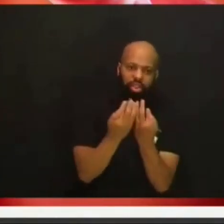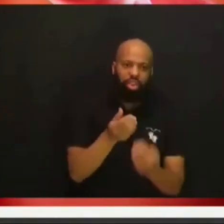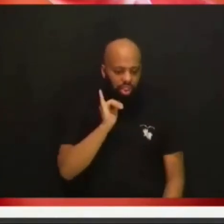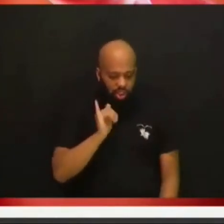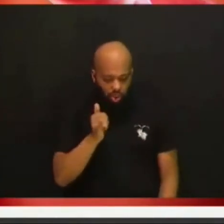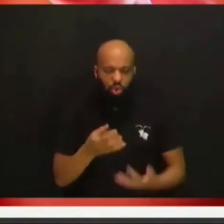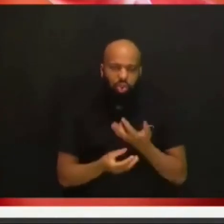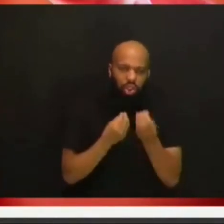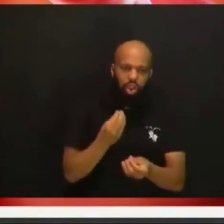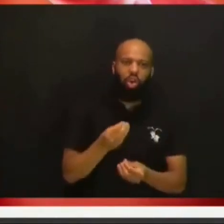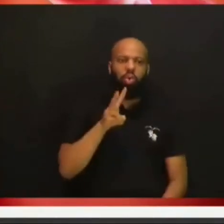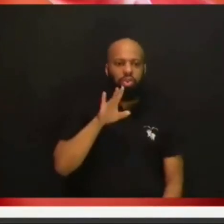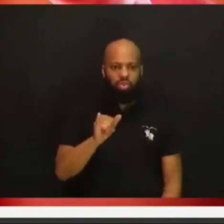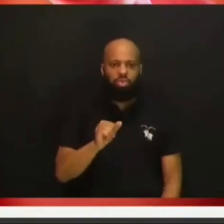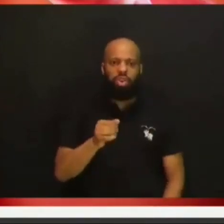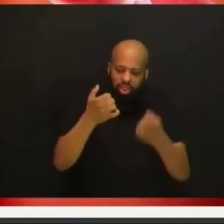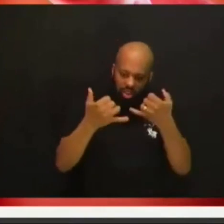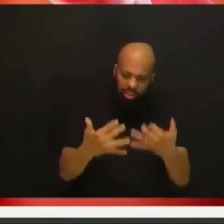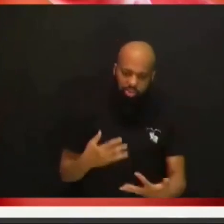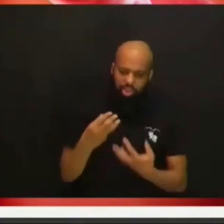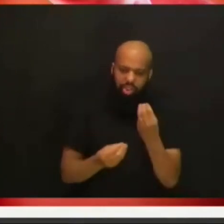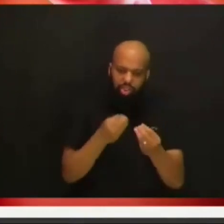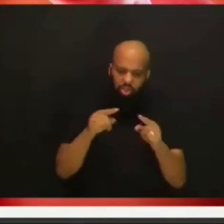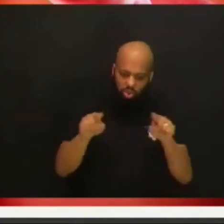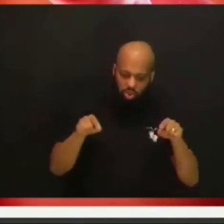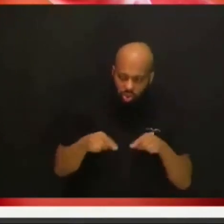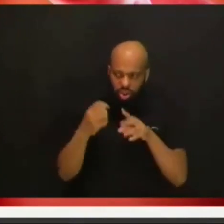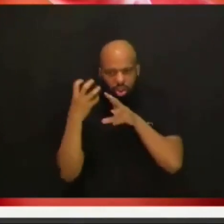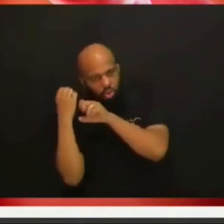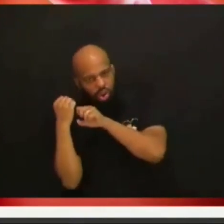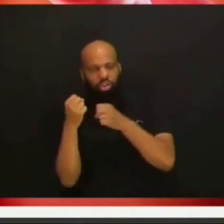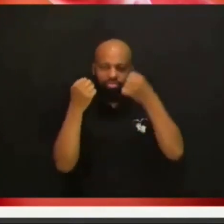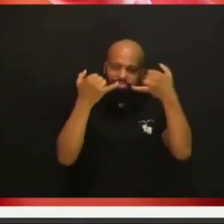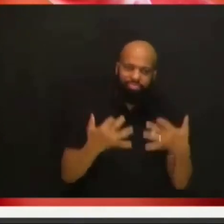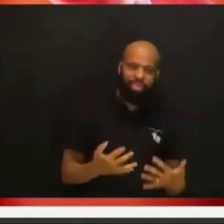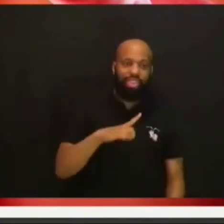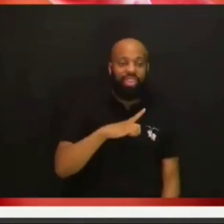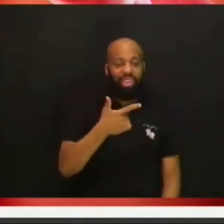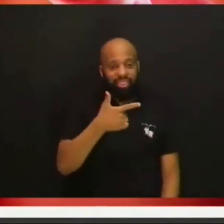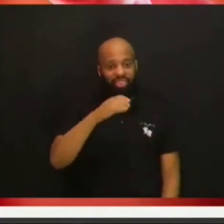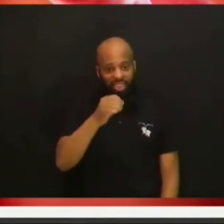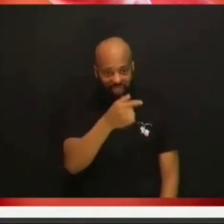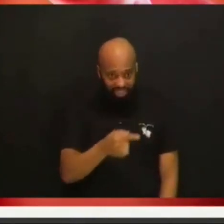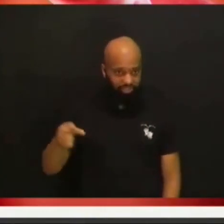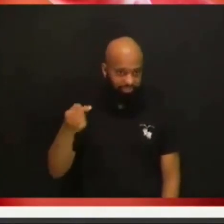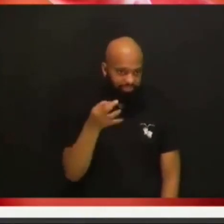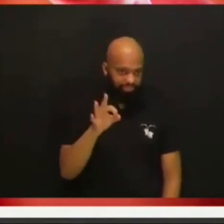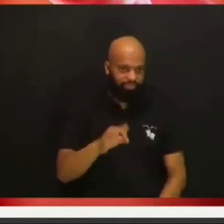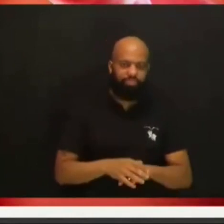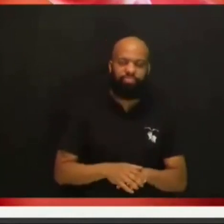ser, conte como é o quarto, conte o que o espera. Nós temos 20 semanas, senhores.